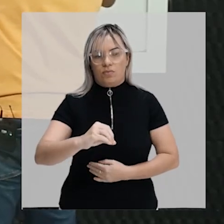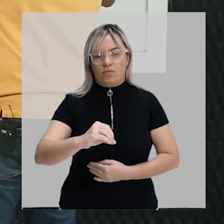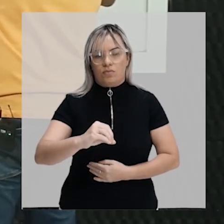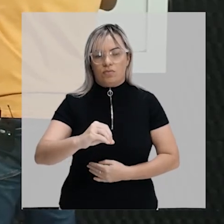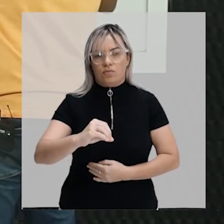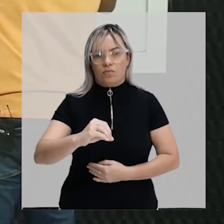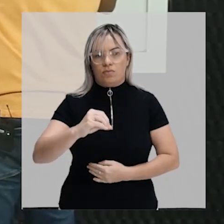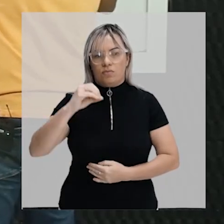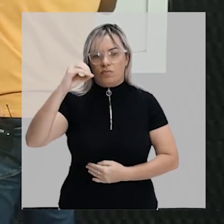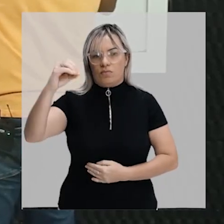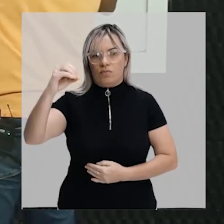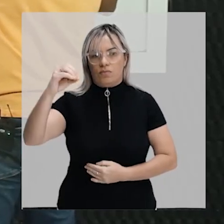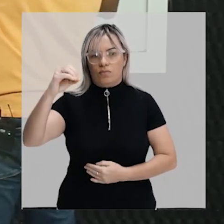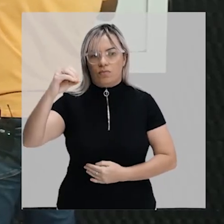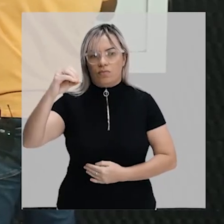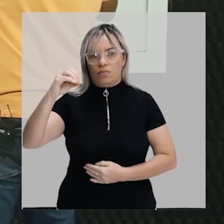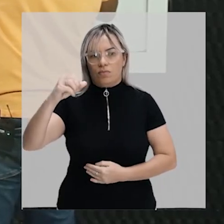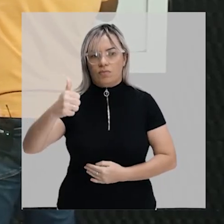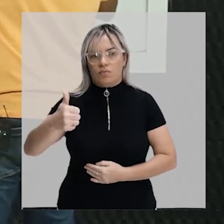um